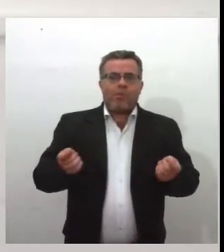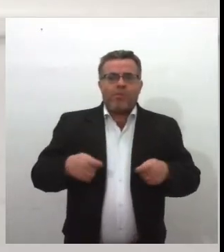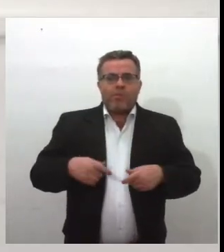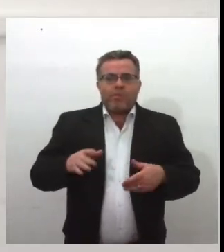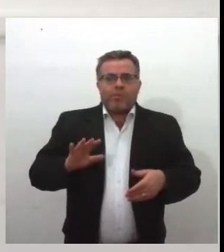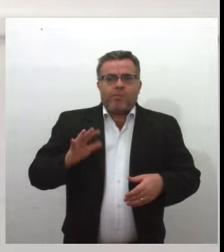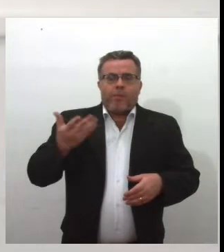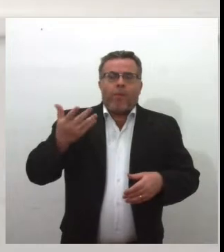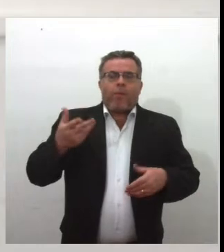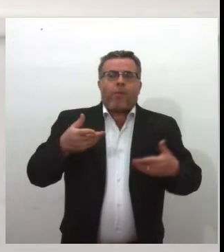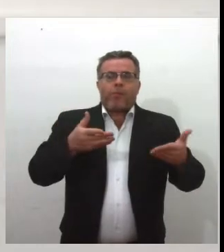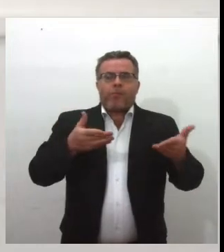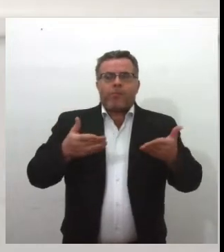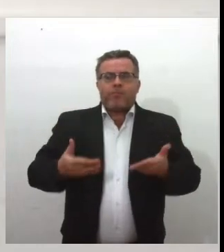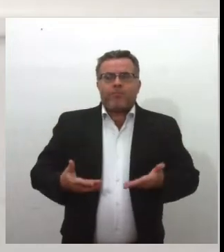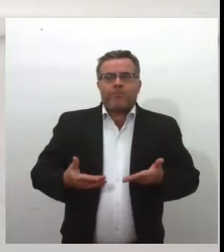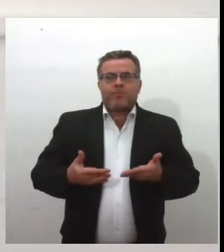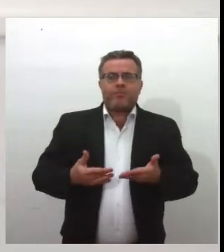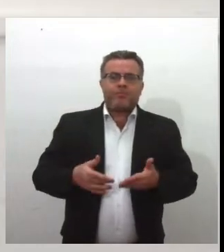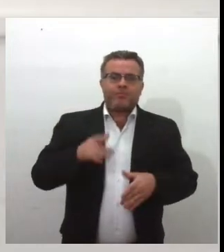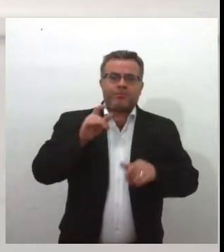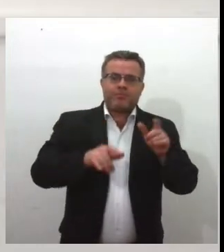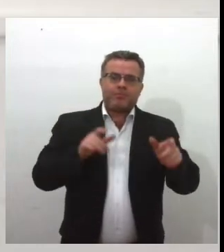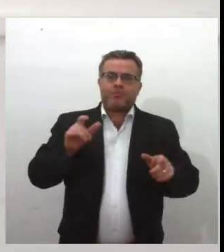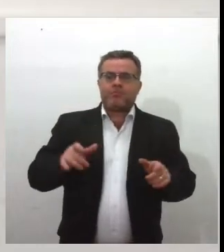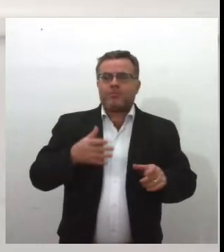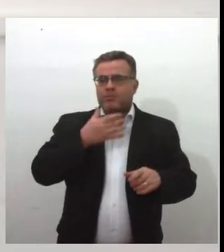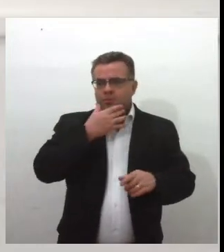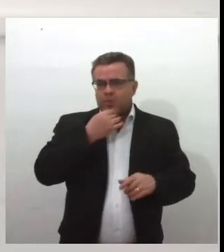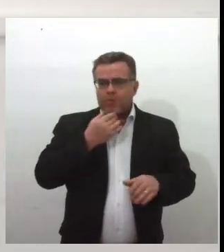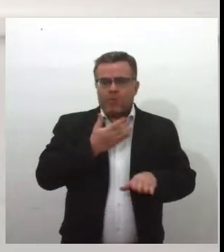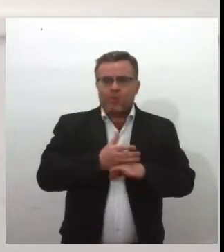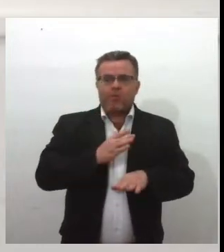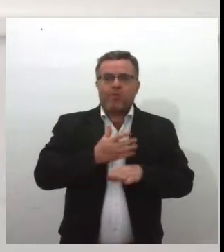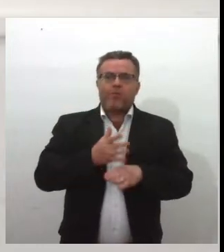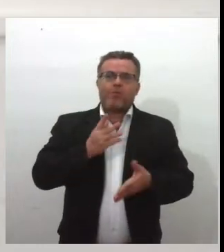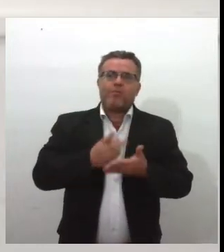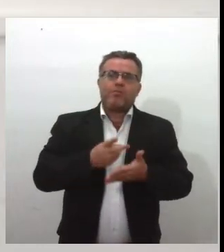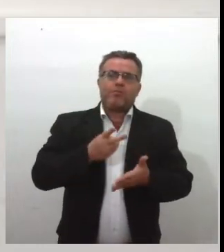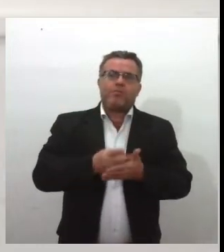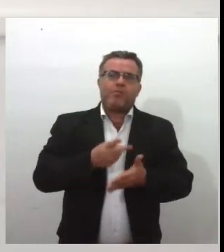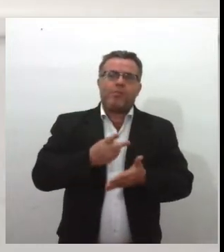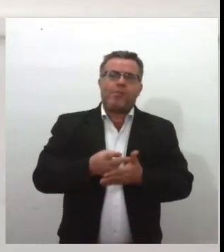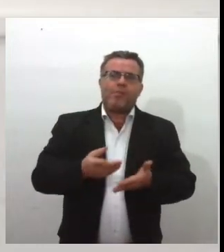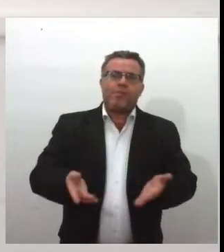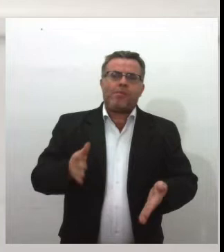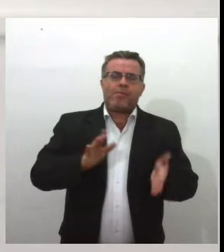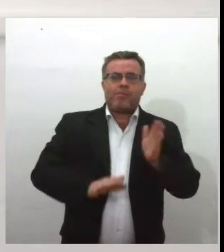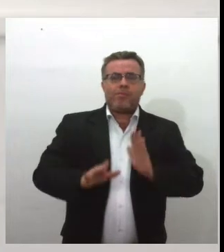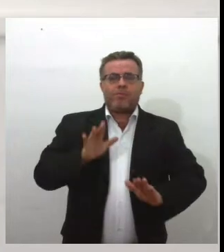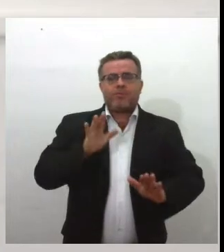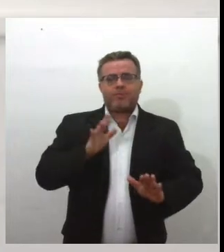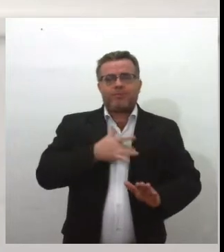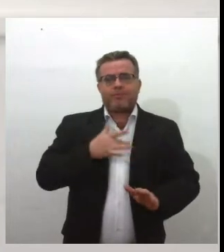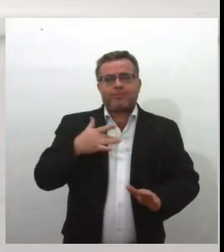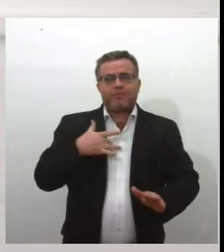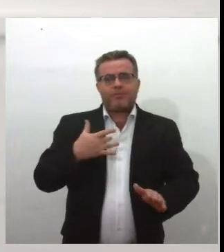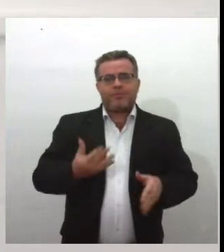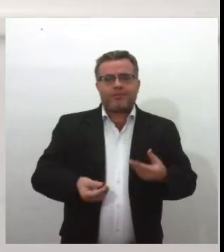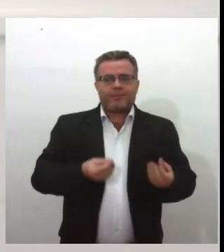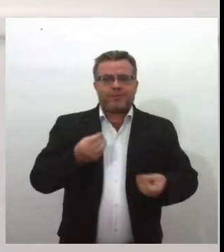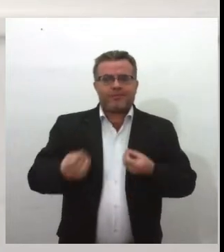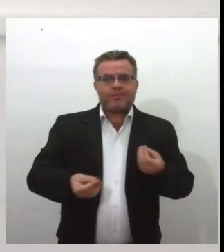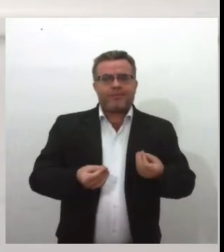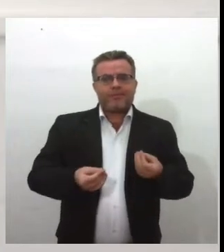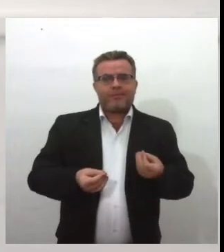um convite aos homens para diversas práticas de cuidado à saúde. Hoje mesmo